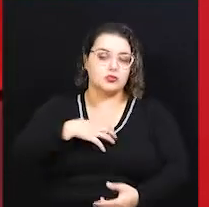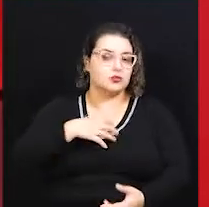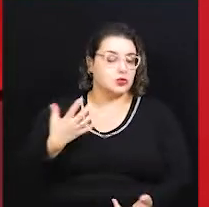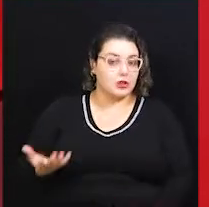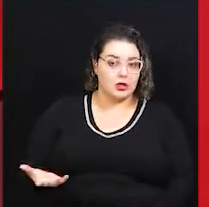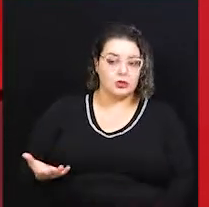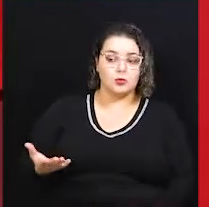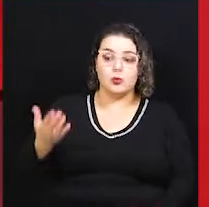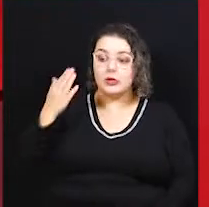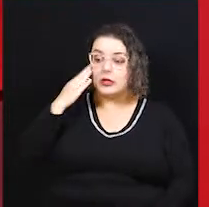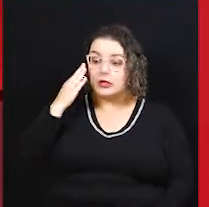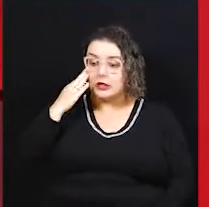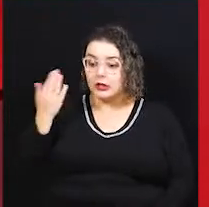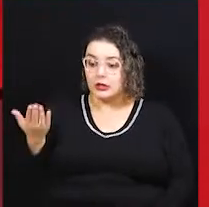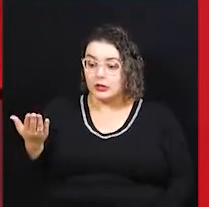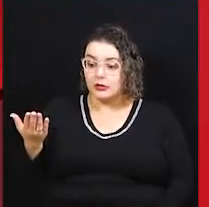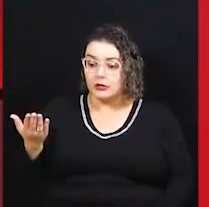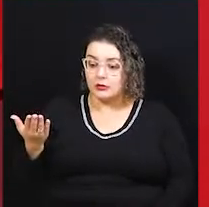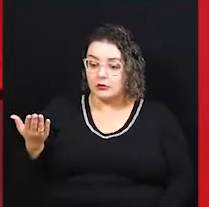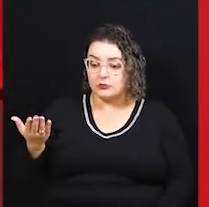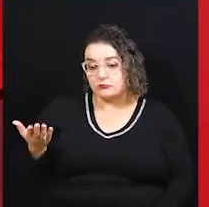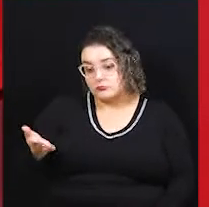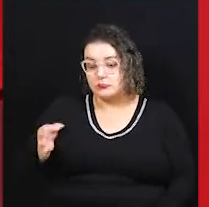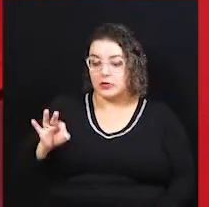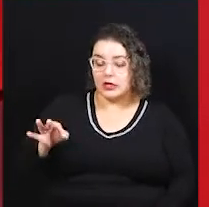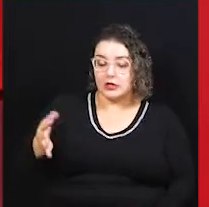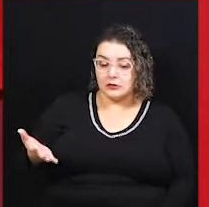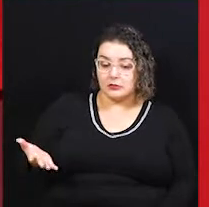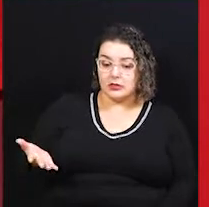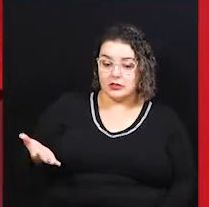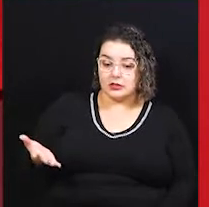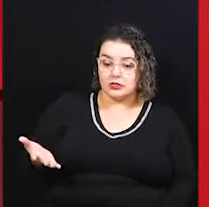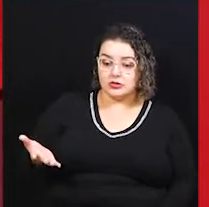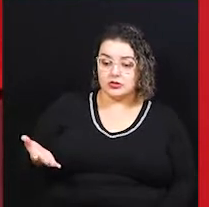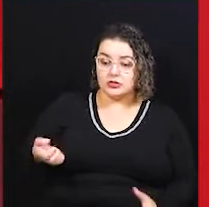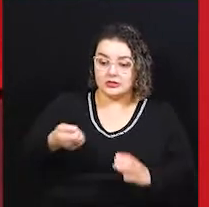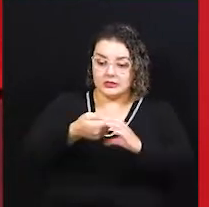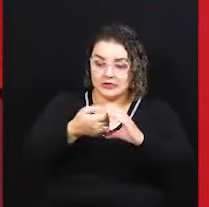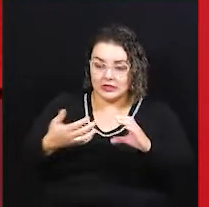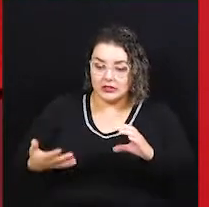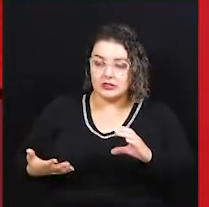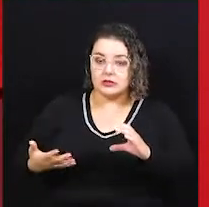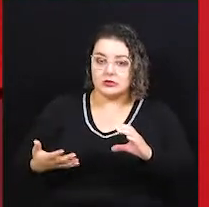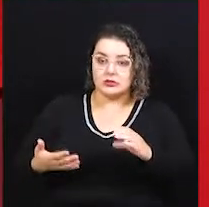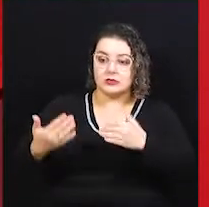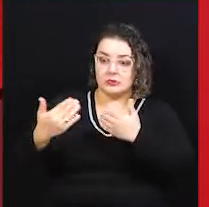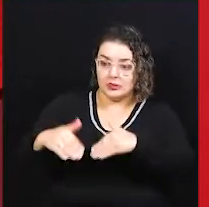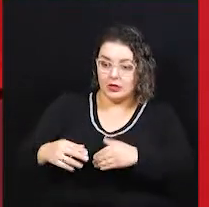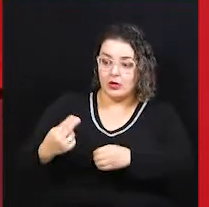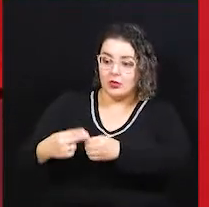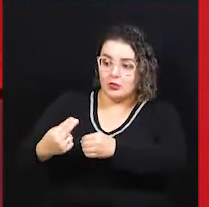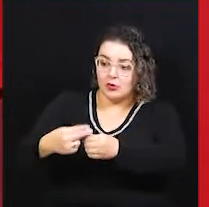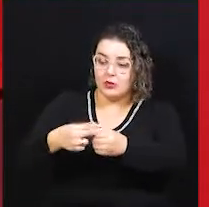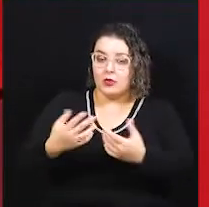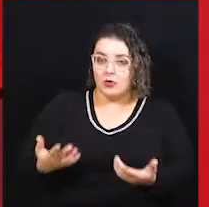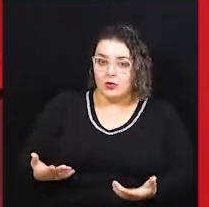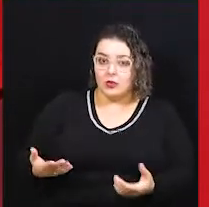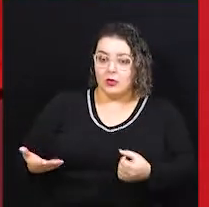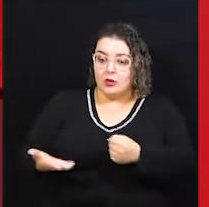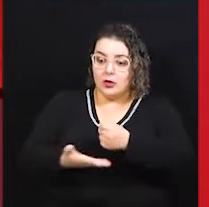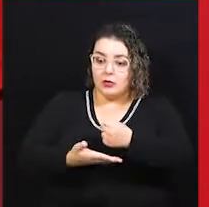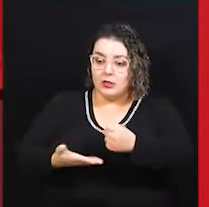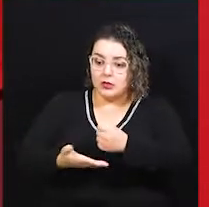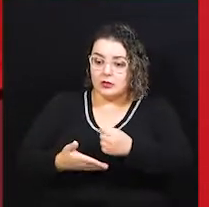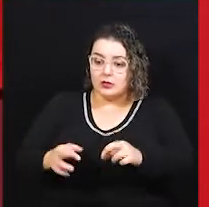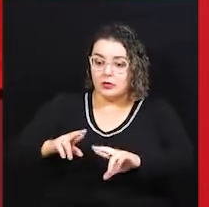forma, então entender certamente as características da prova da Unicamp, isso é